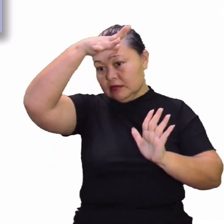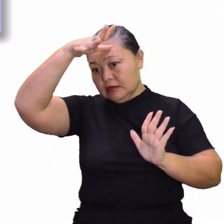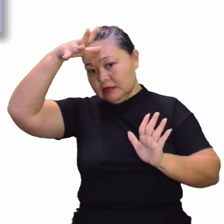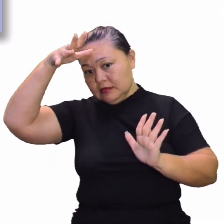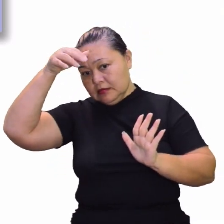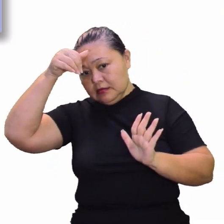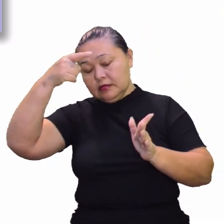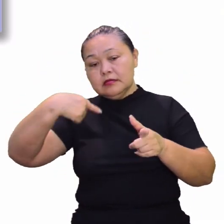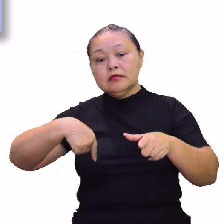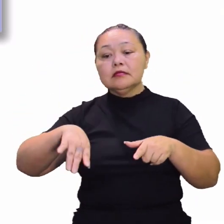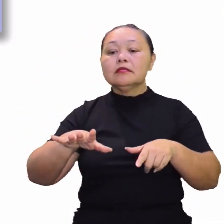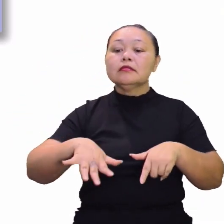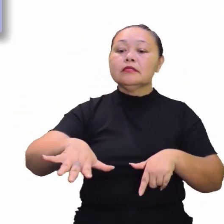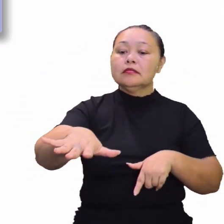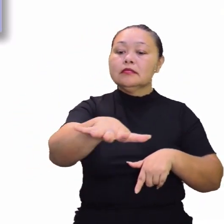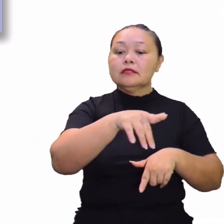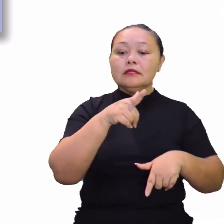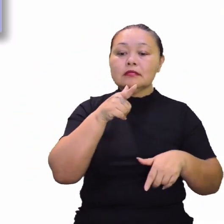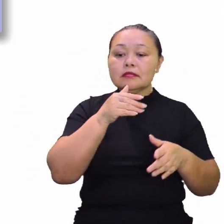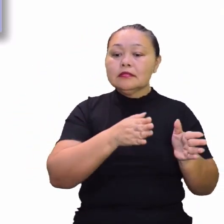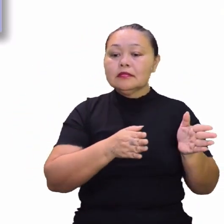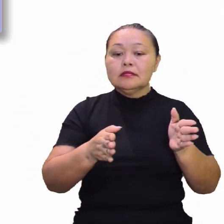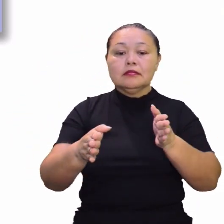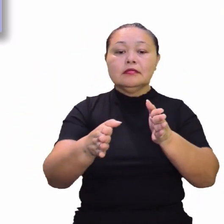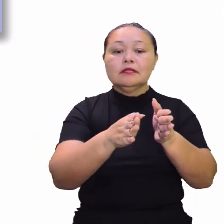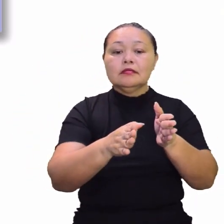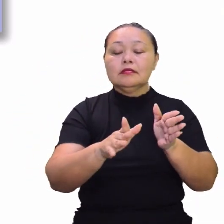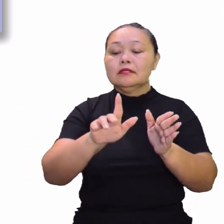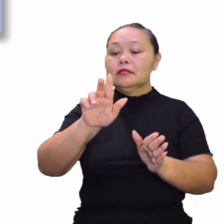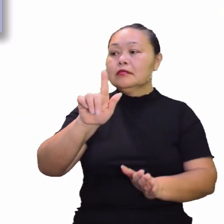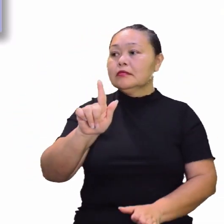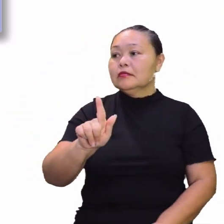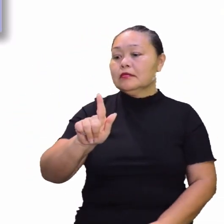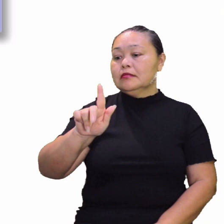Madeira-Amazonas e também sobre a hidrovia